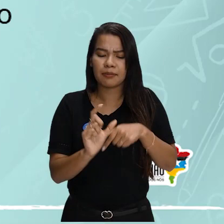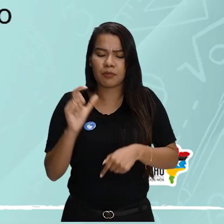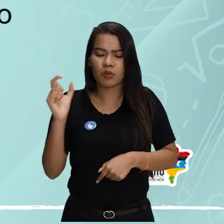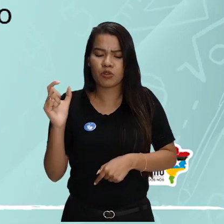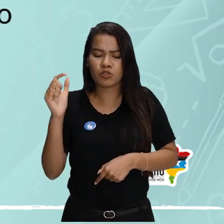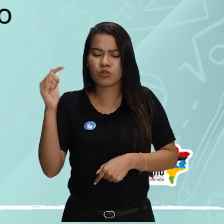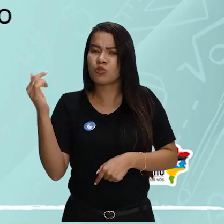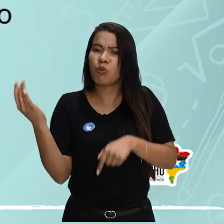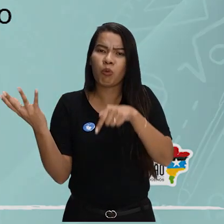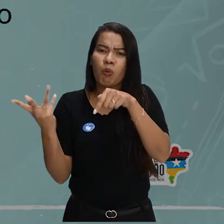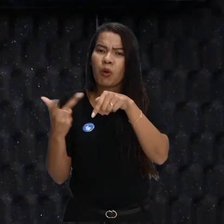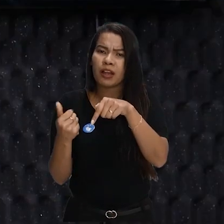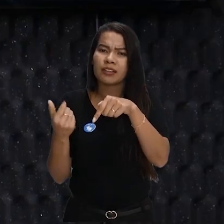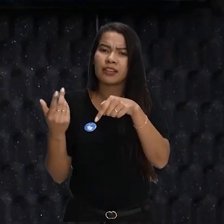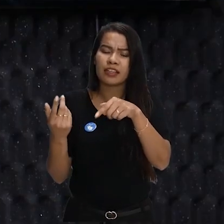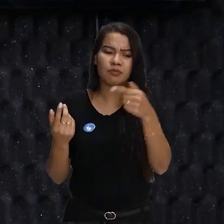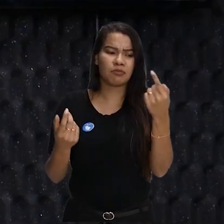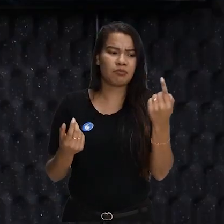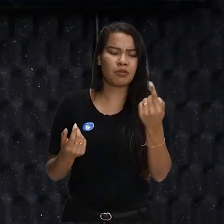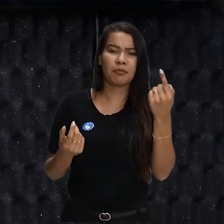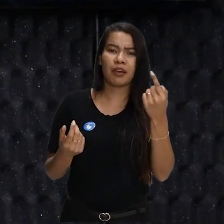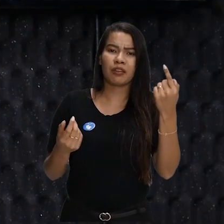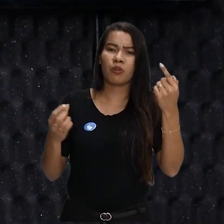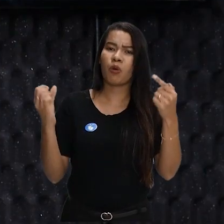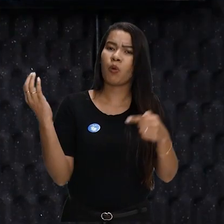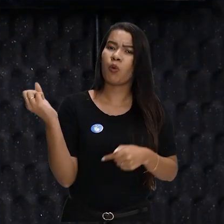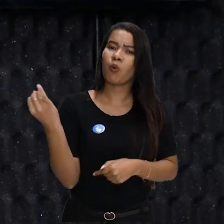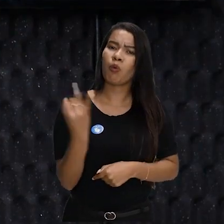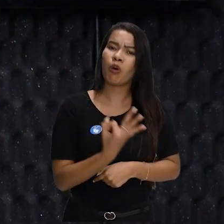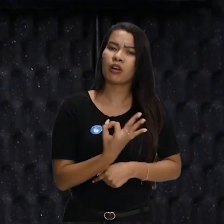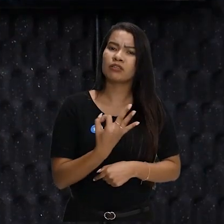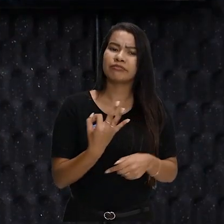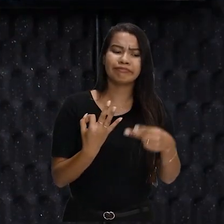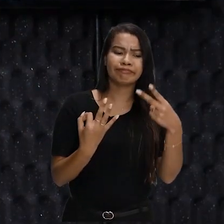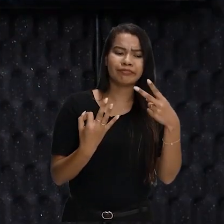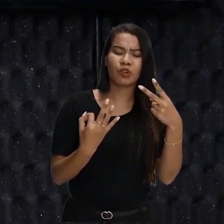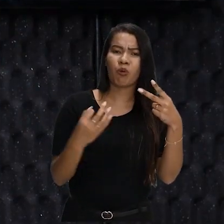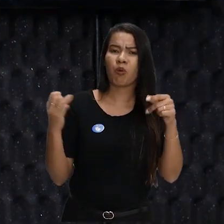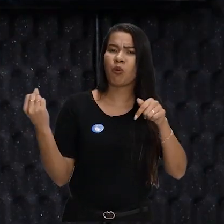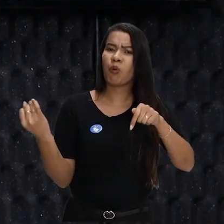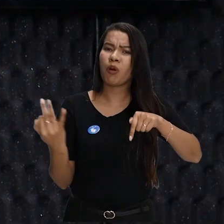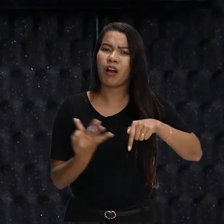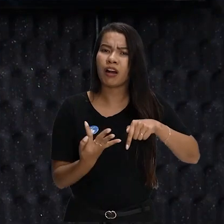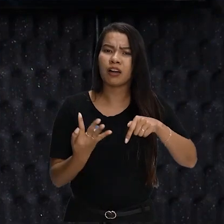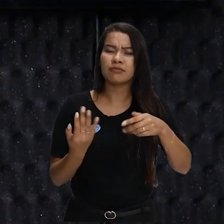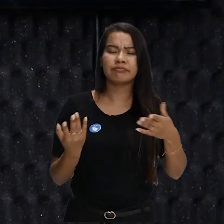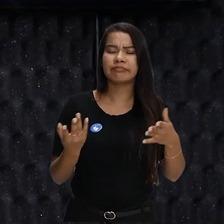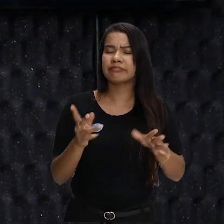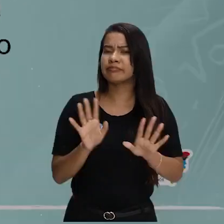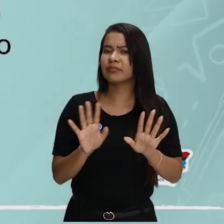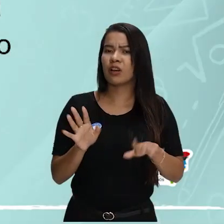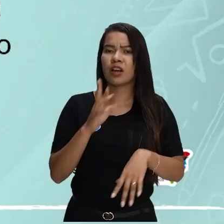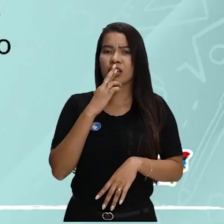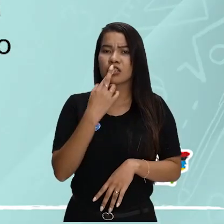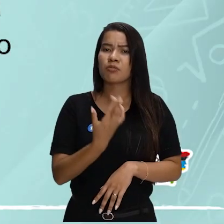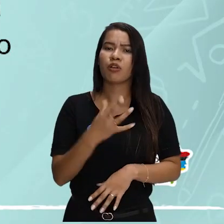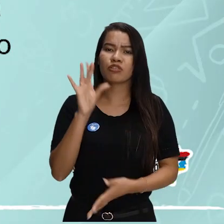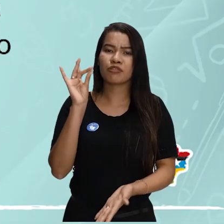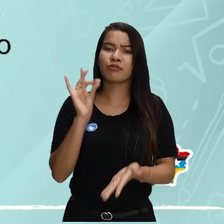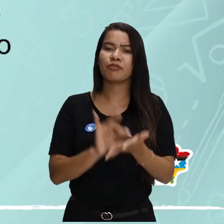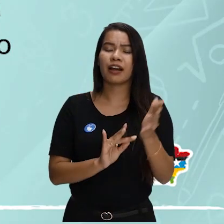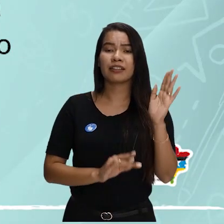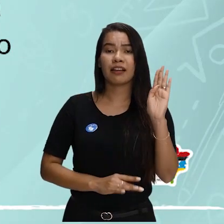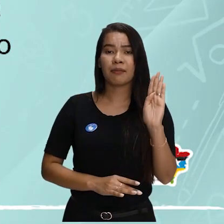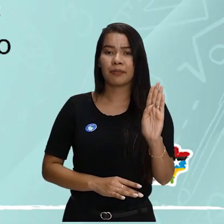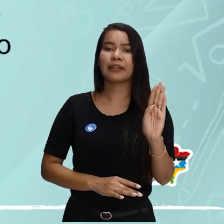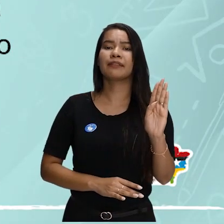fala de quantitativo e aqui qualitativo? Então, a resposta realmente é a letra B. O número de